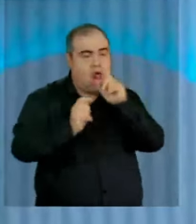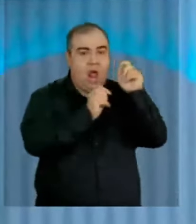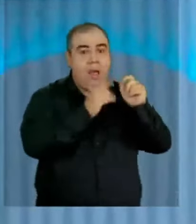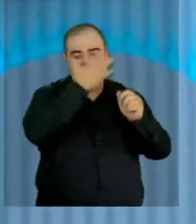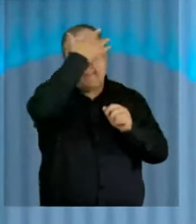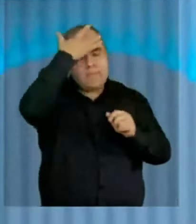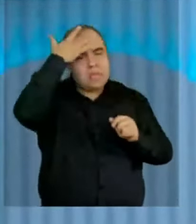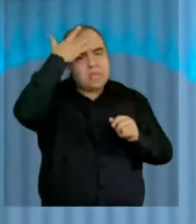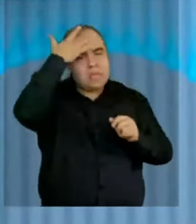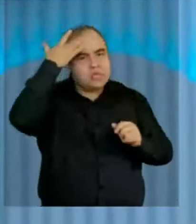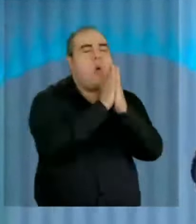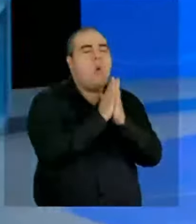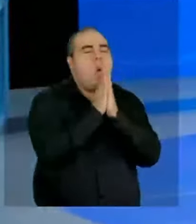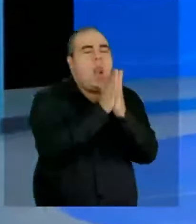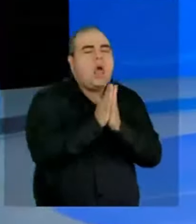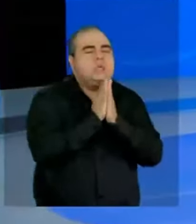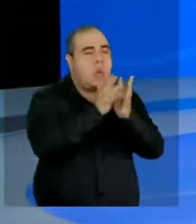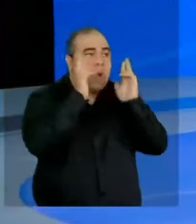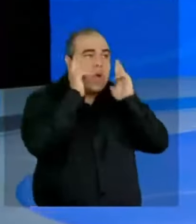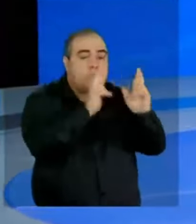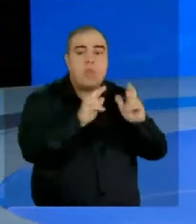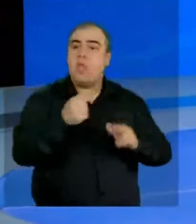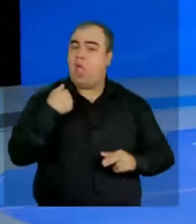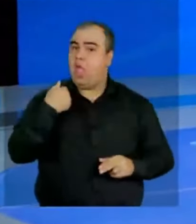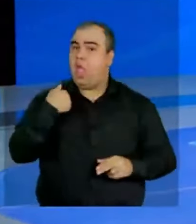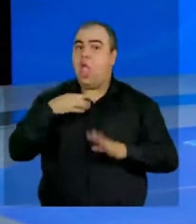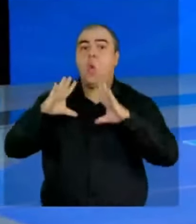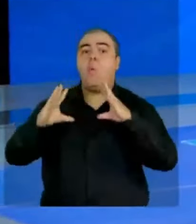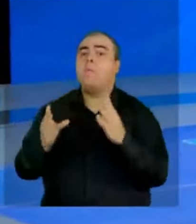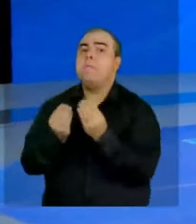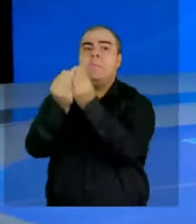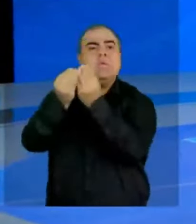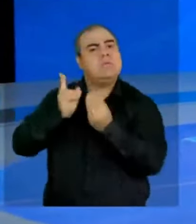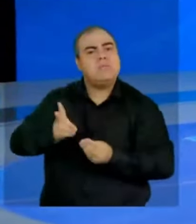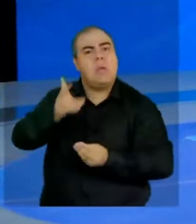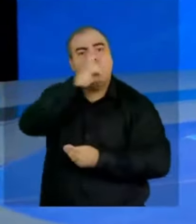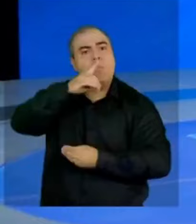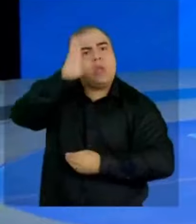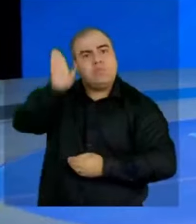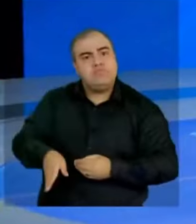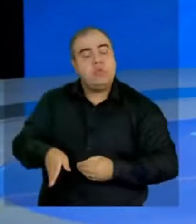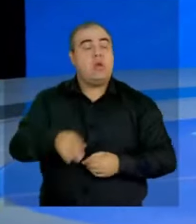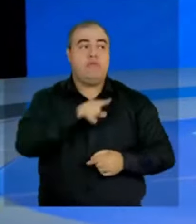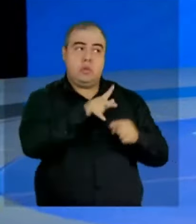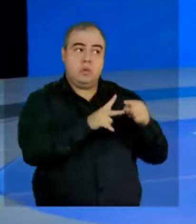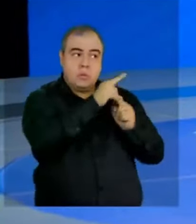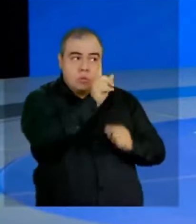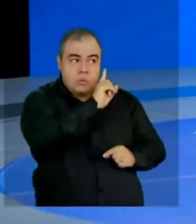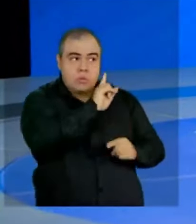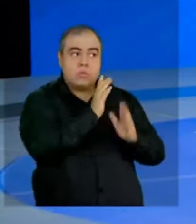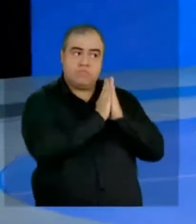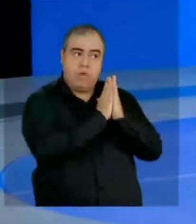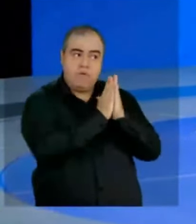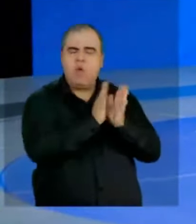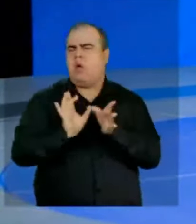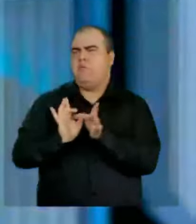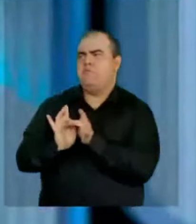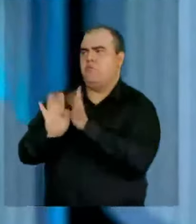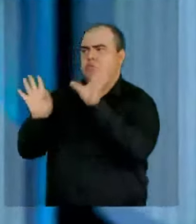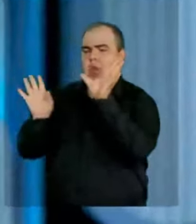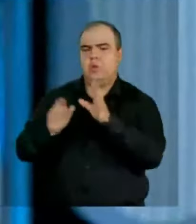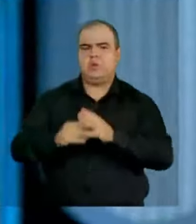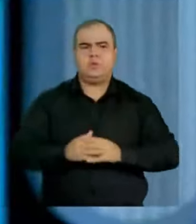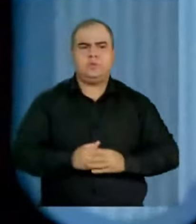uma oração e considere algo menor eu vou na missa todo domingo cara me interrompa se gas por favor Olha